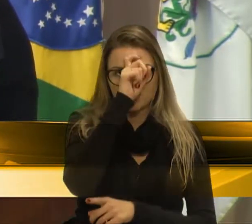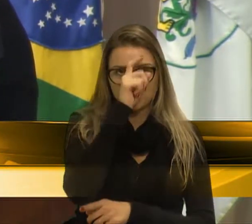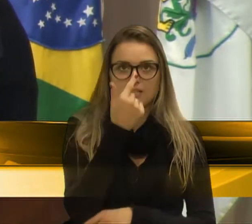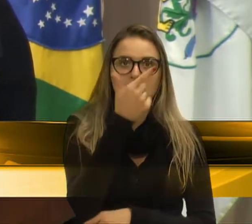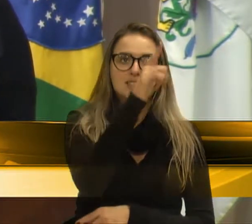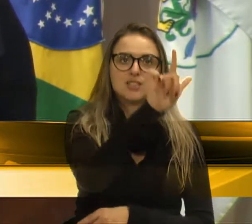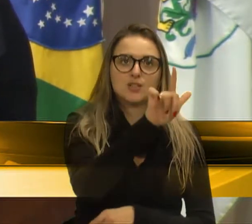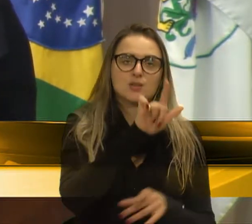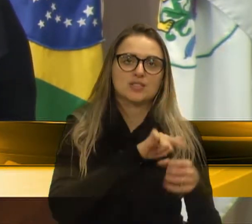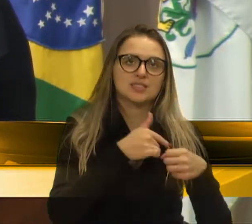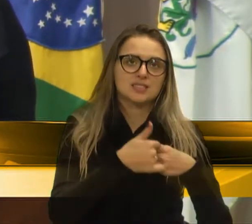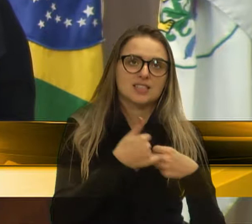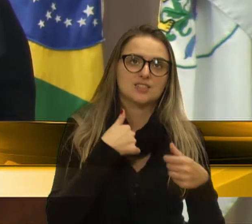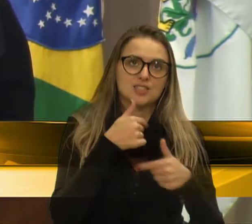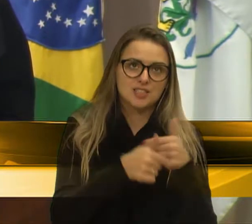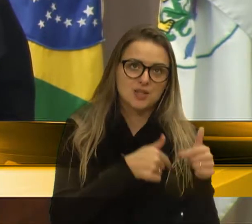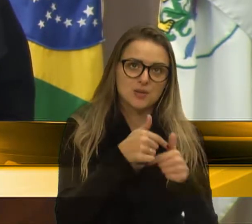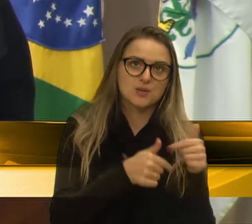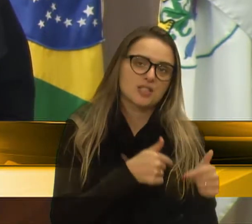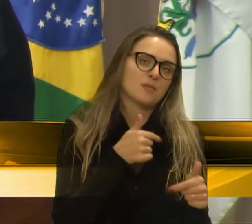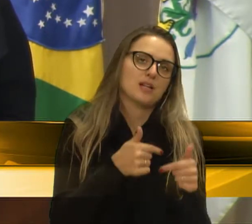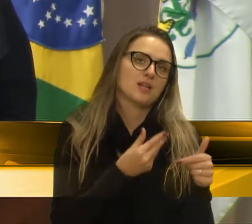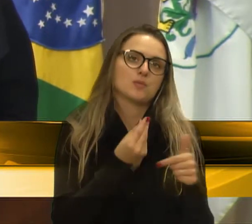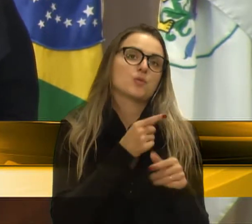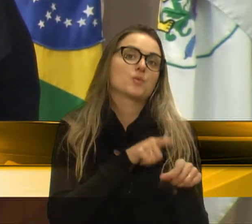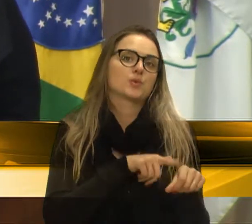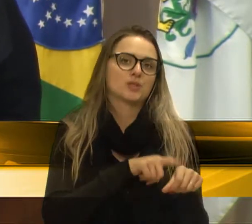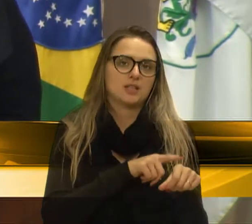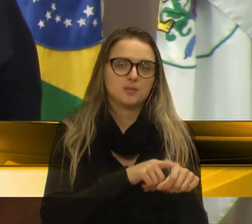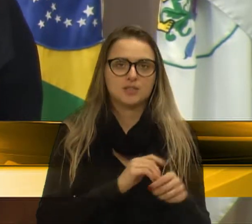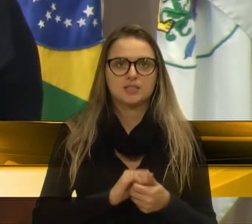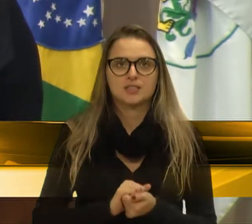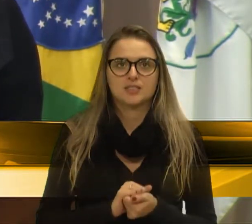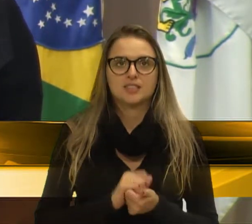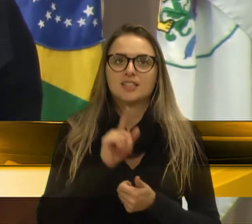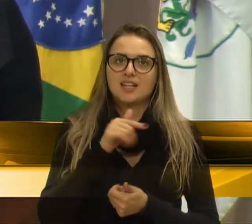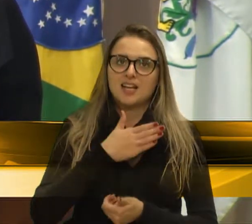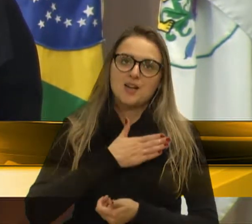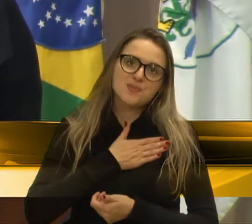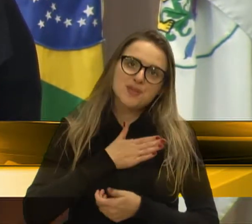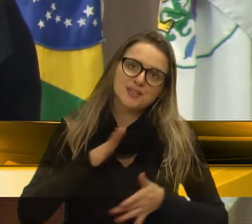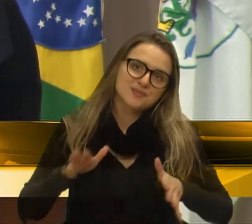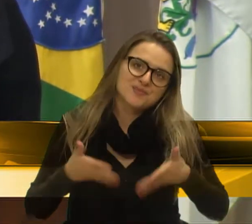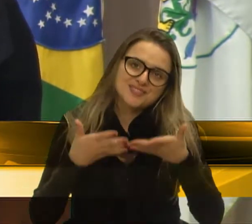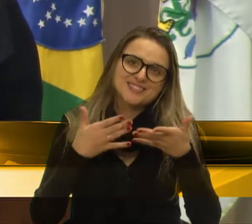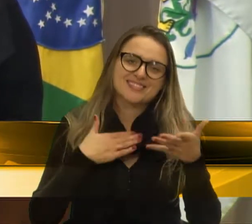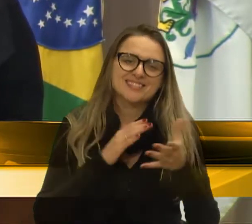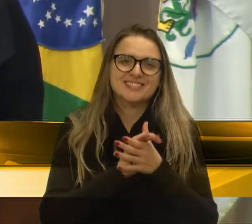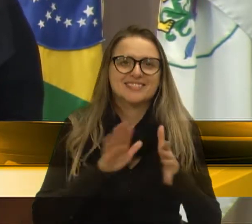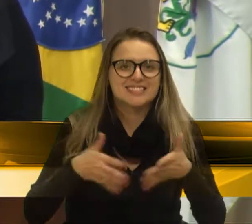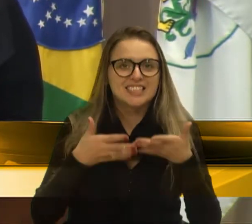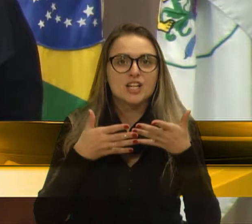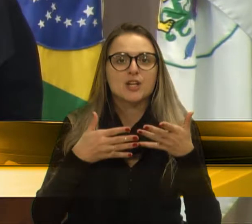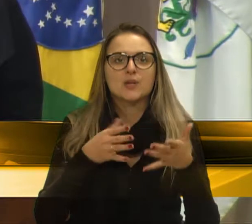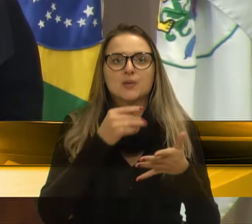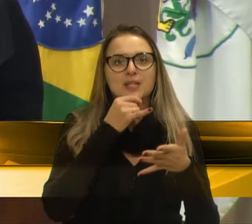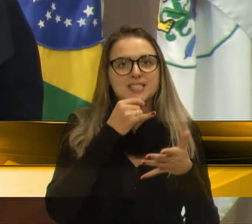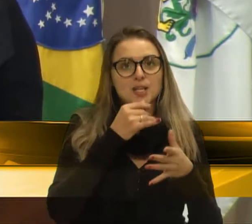onde eu atuei por bastante tempo. É meu grande incentivador, meu exemplo de